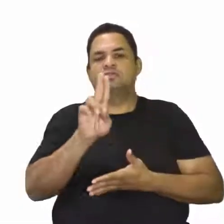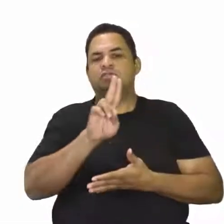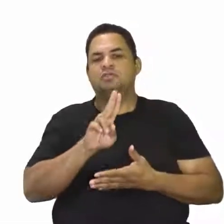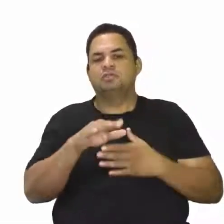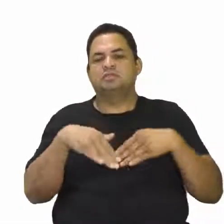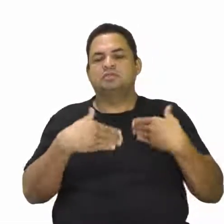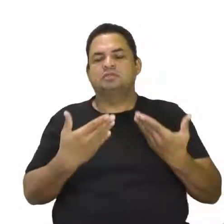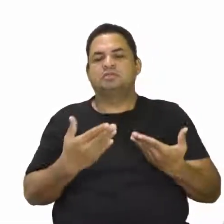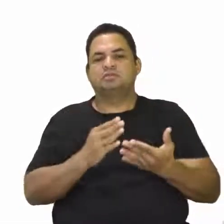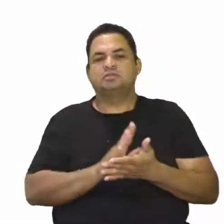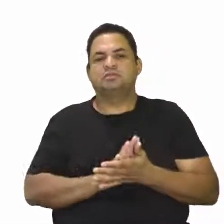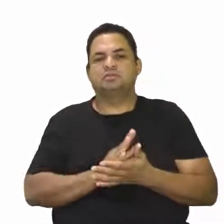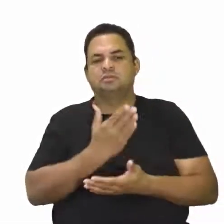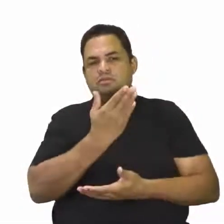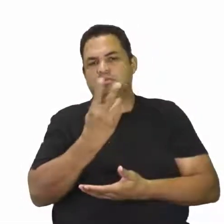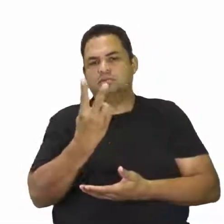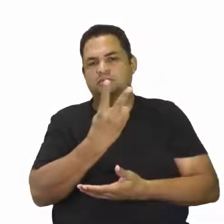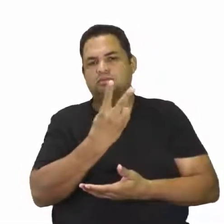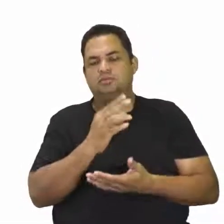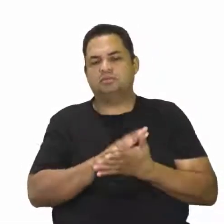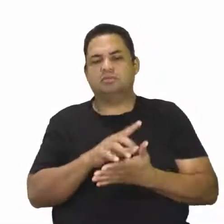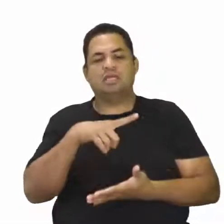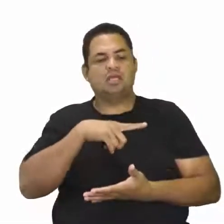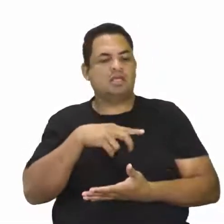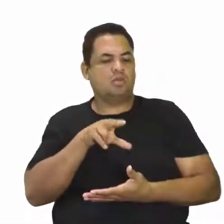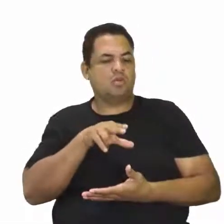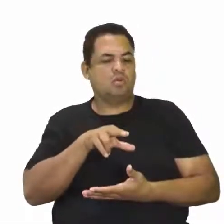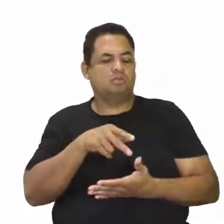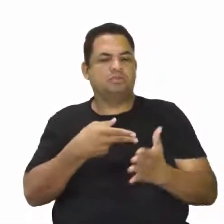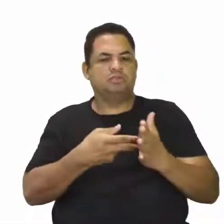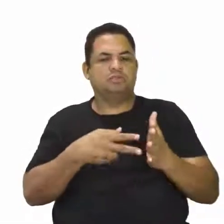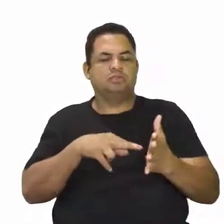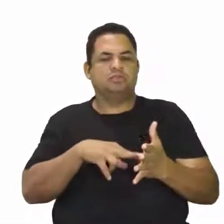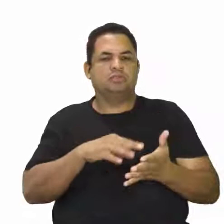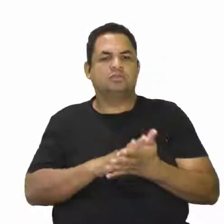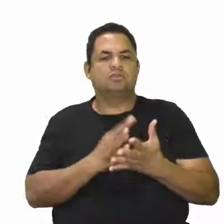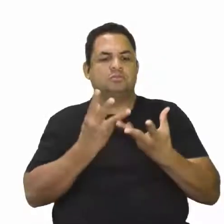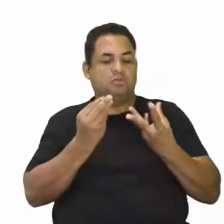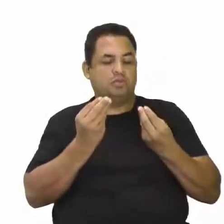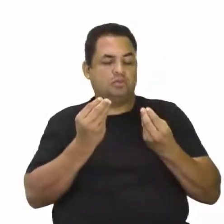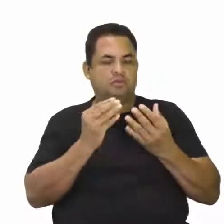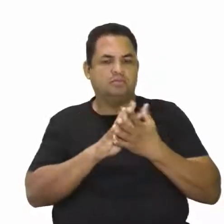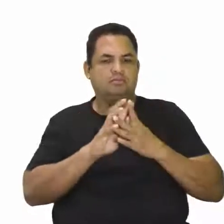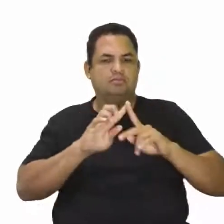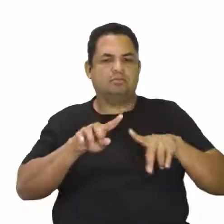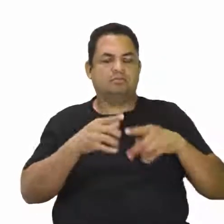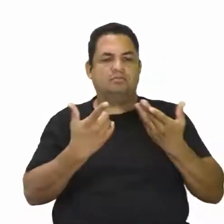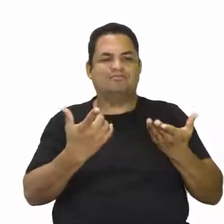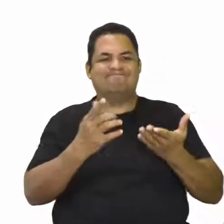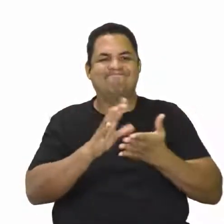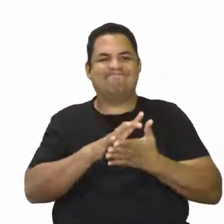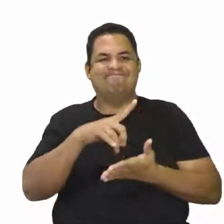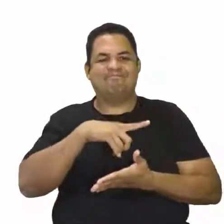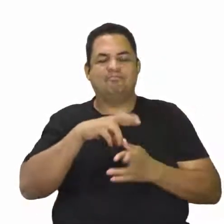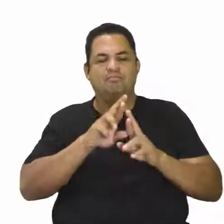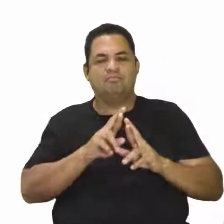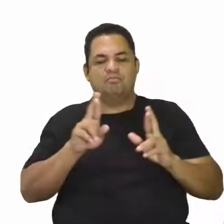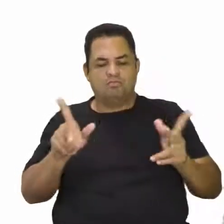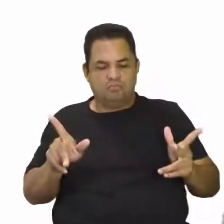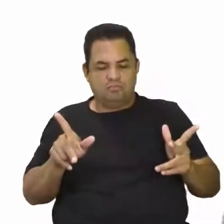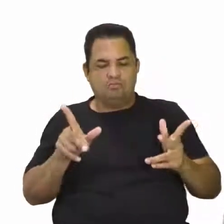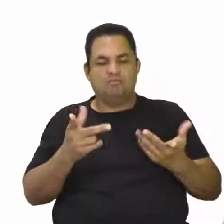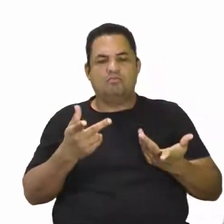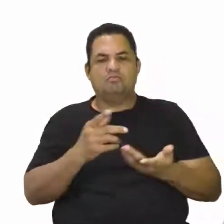Nós sabemos que o mui e o mútil, ele tem o mesmo significado, que é o de muito, mas que eles têm